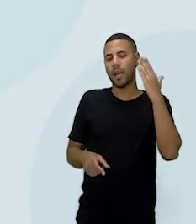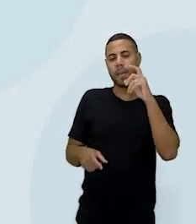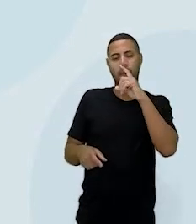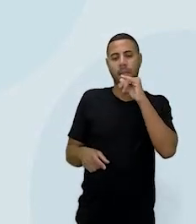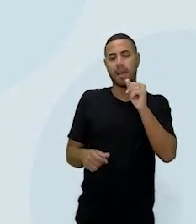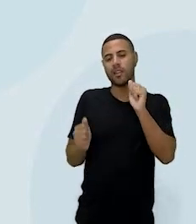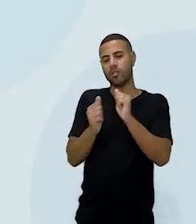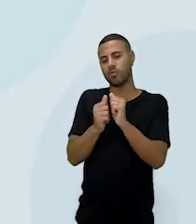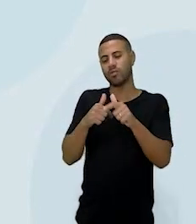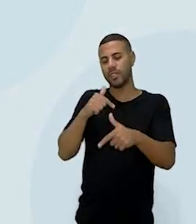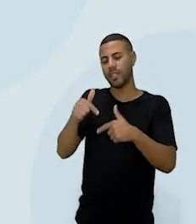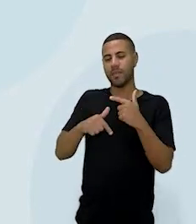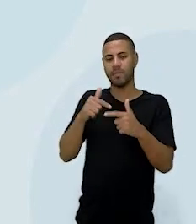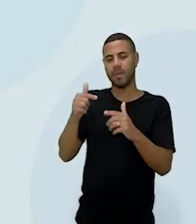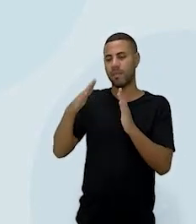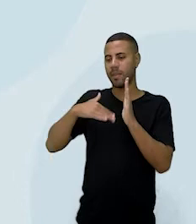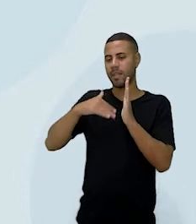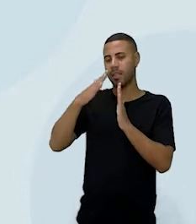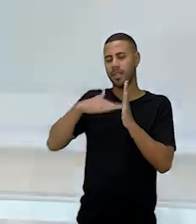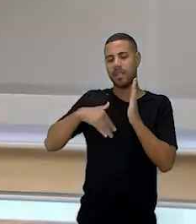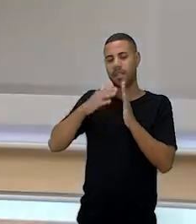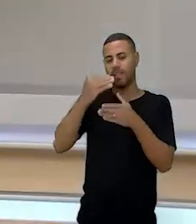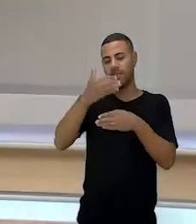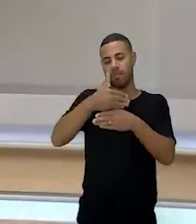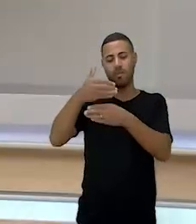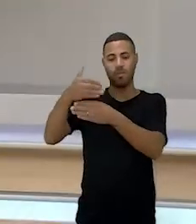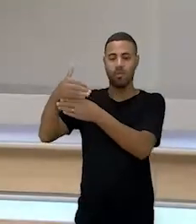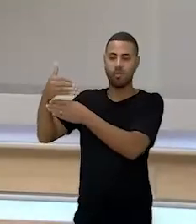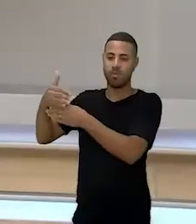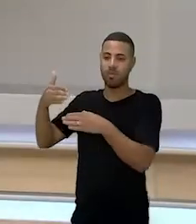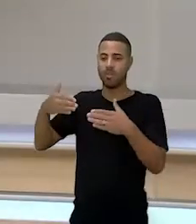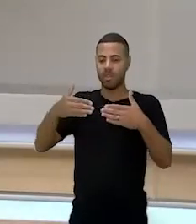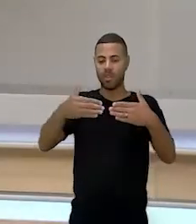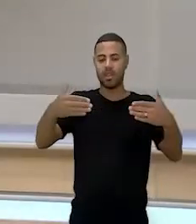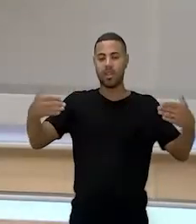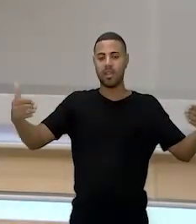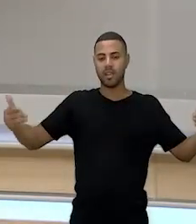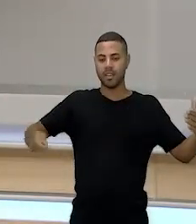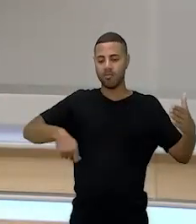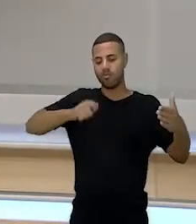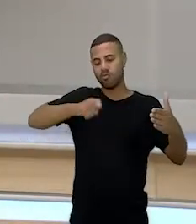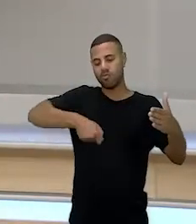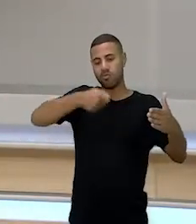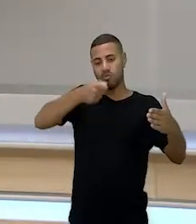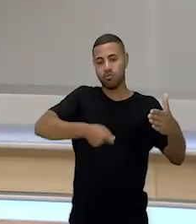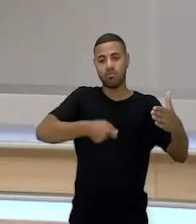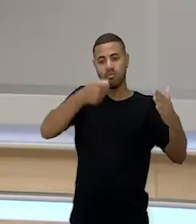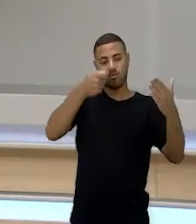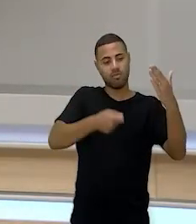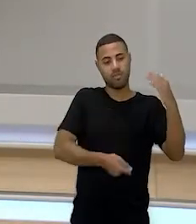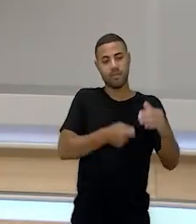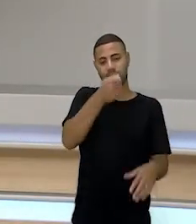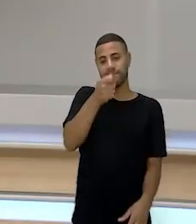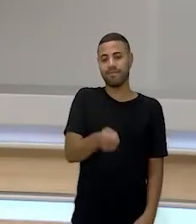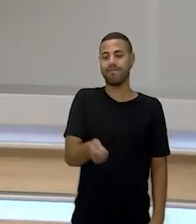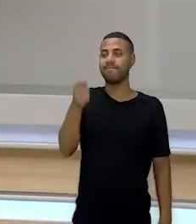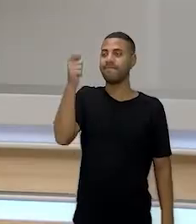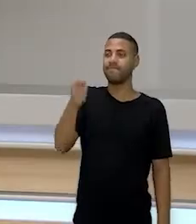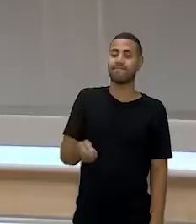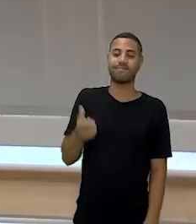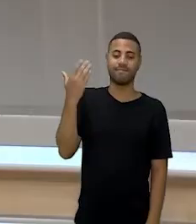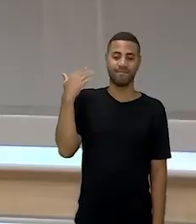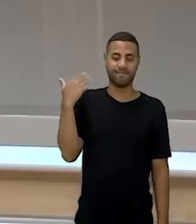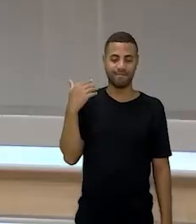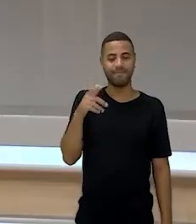era criança. Nossa, pintava aquele muro, pegava as brochas, né? Exatamente. Não dava para usar rolinho, né? Muito.